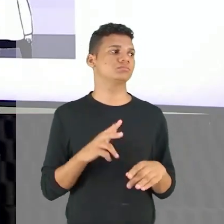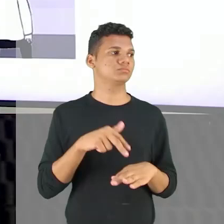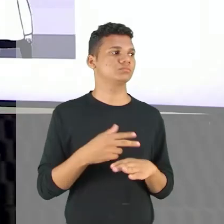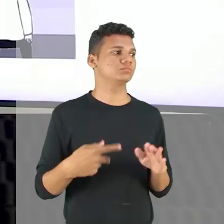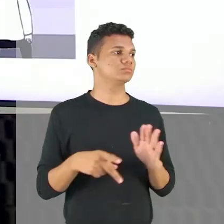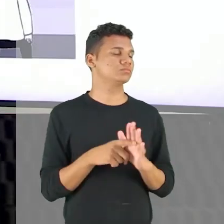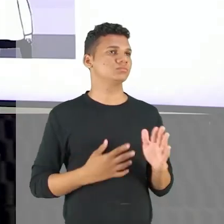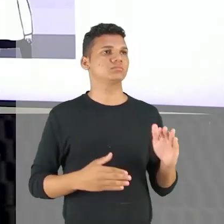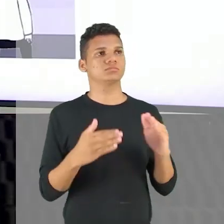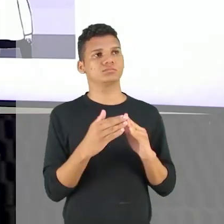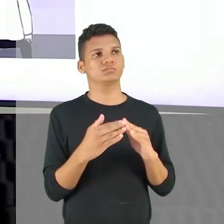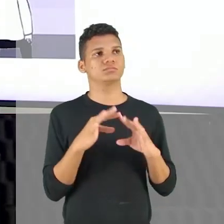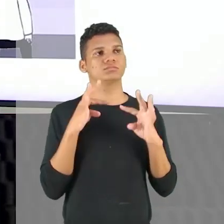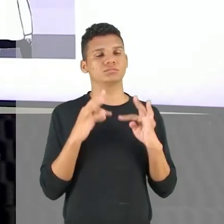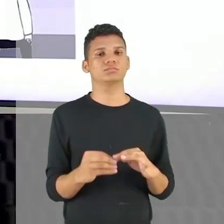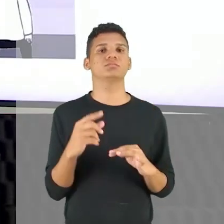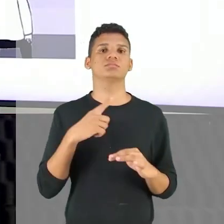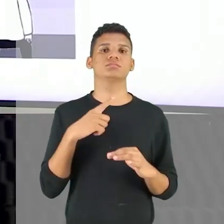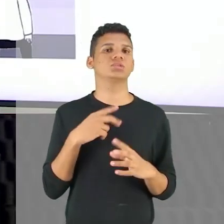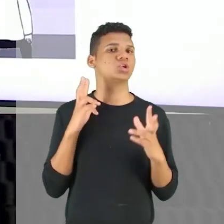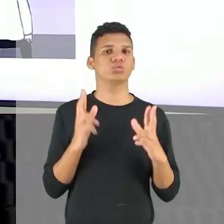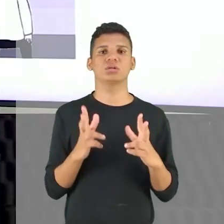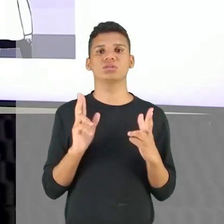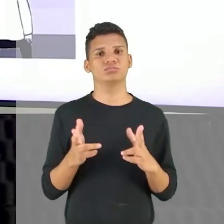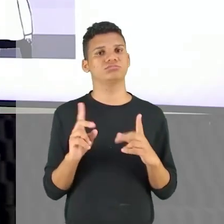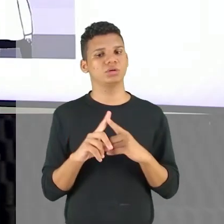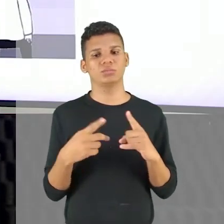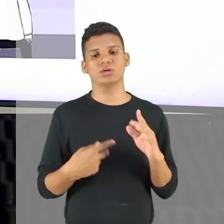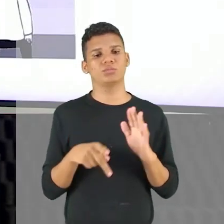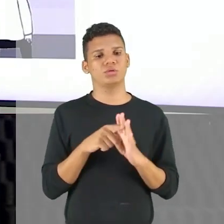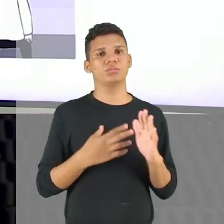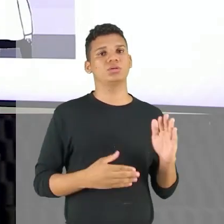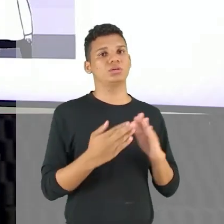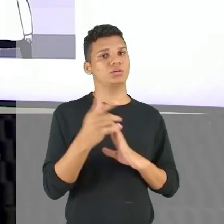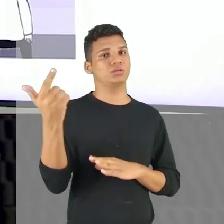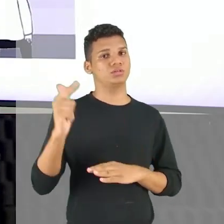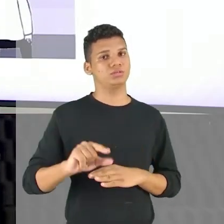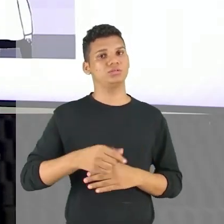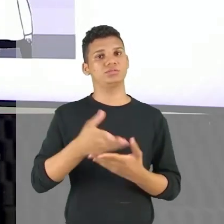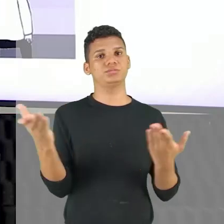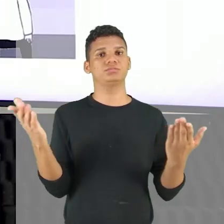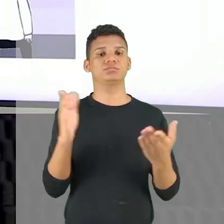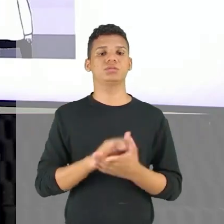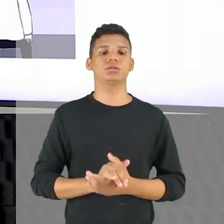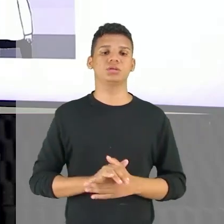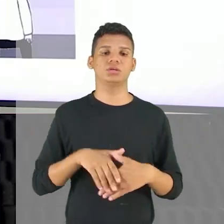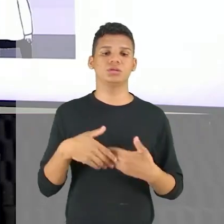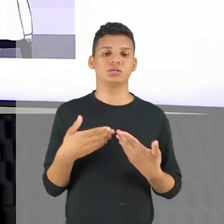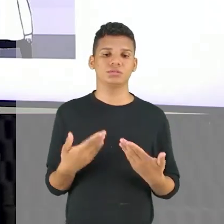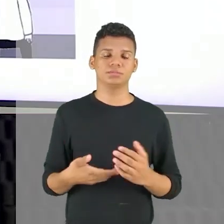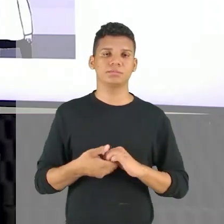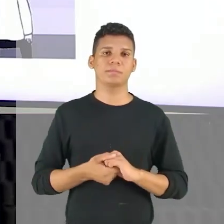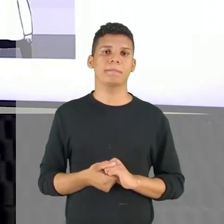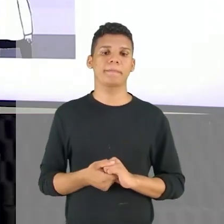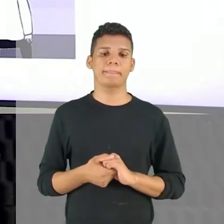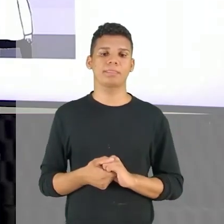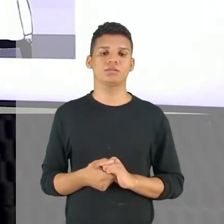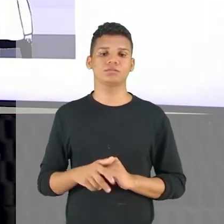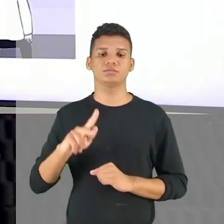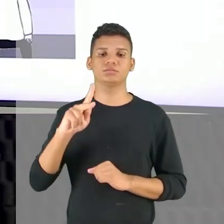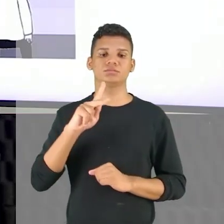casa, vivienda, tudo isso é a mesma coisa, moradia. Vou repetir para vocês. Vivienda,